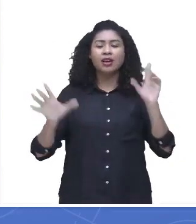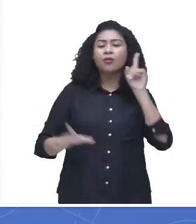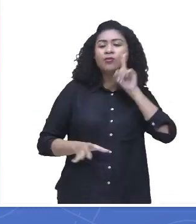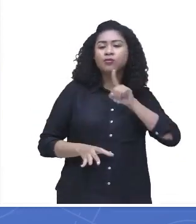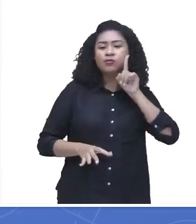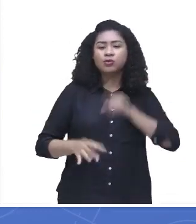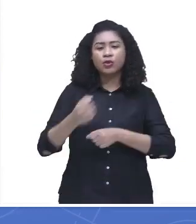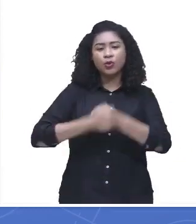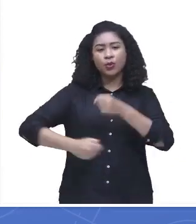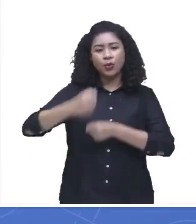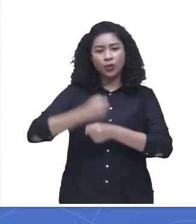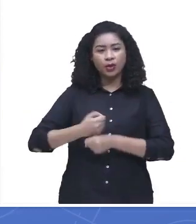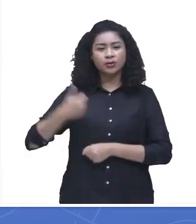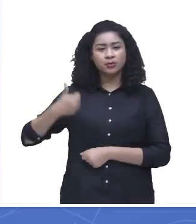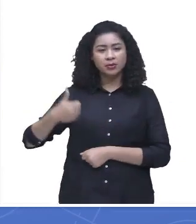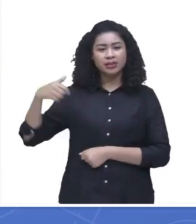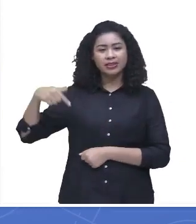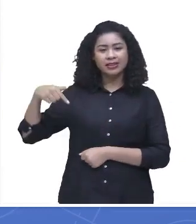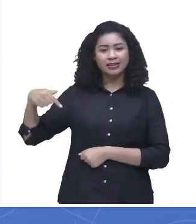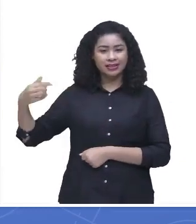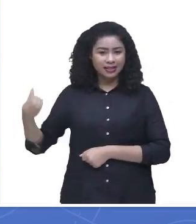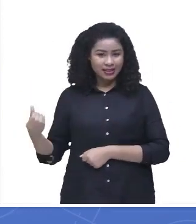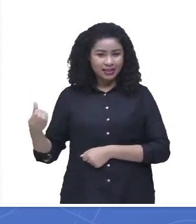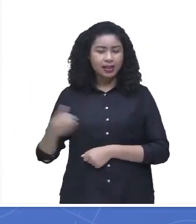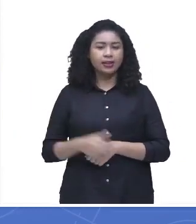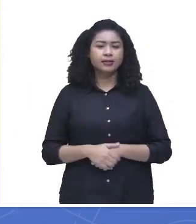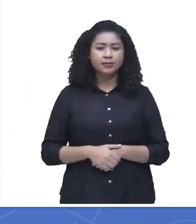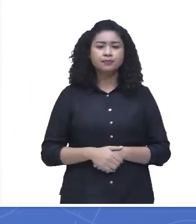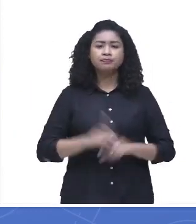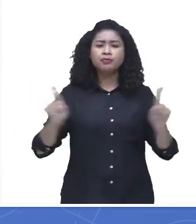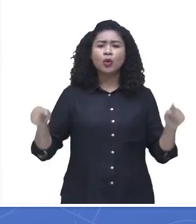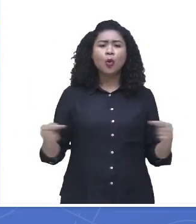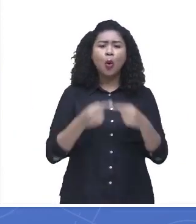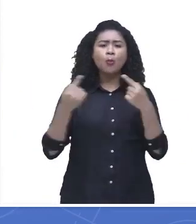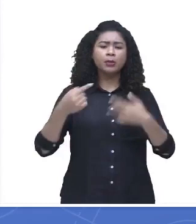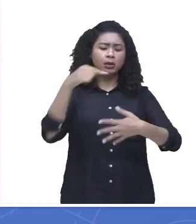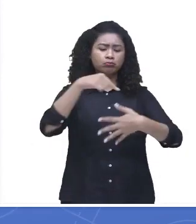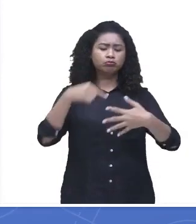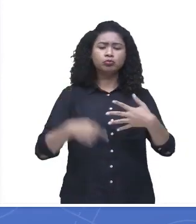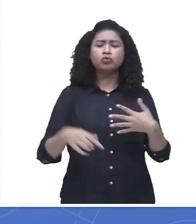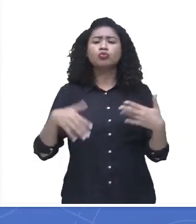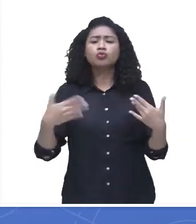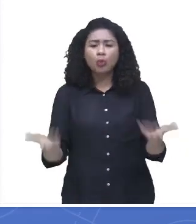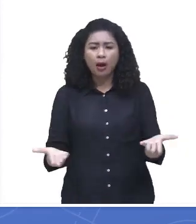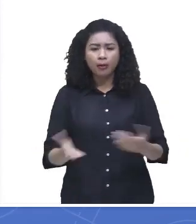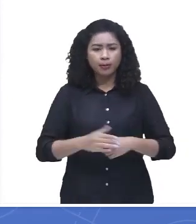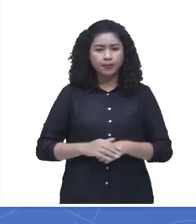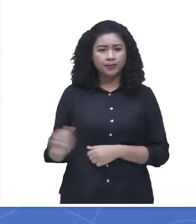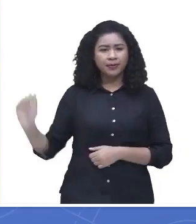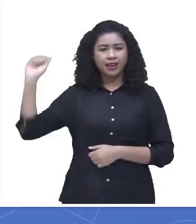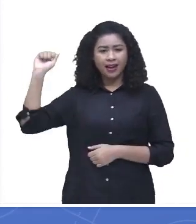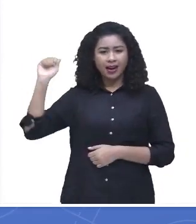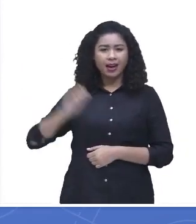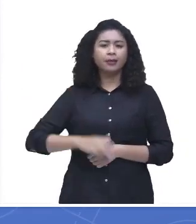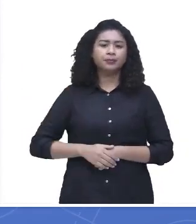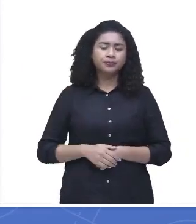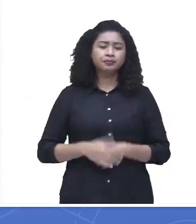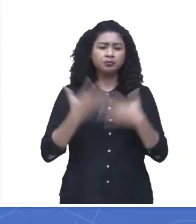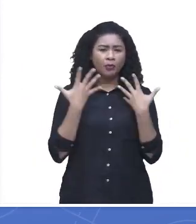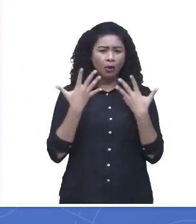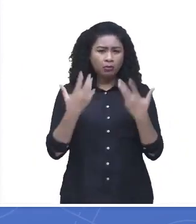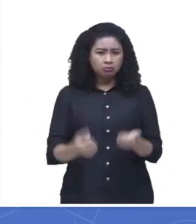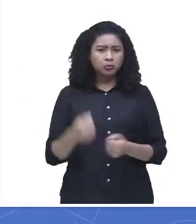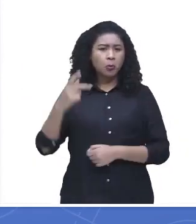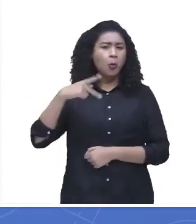relaciona-se à alternativa A, a adoção de uma política liberal pelo parlamento inglês que